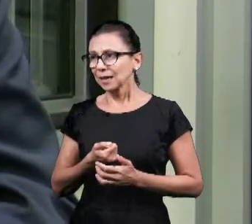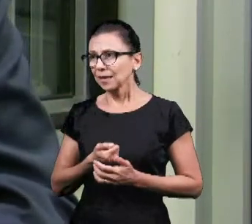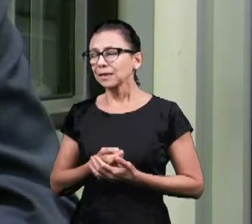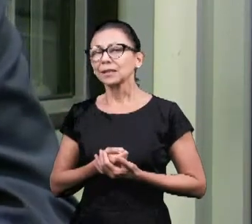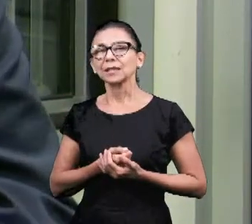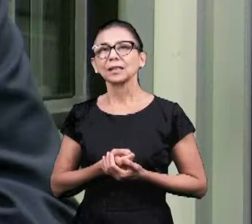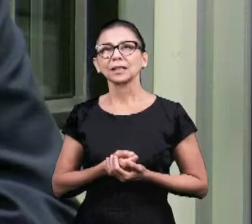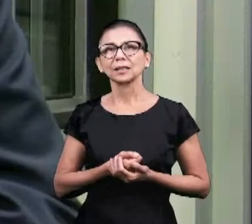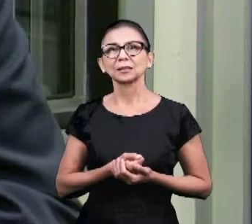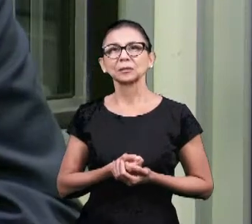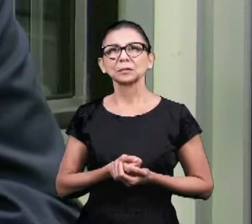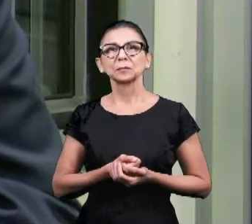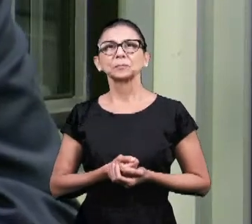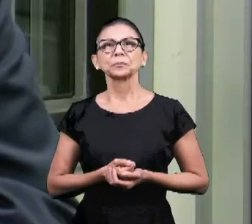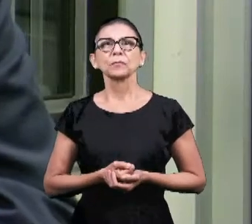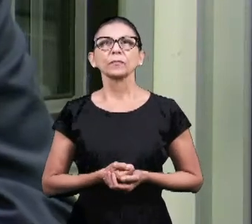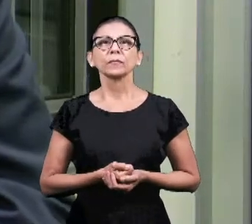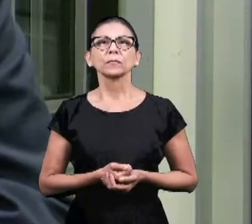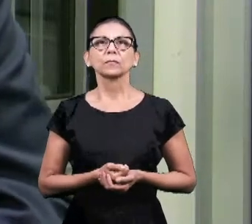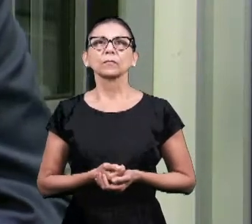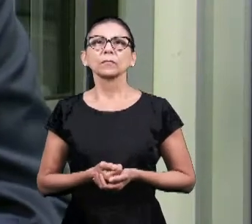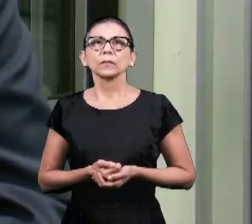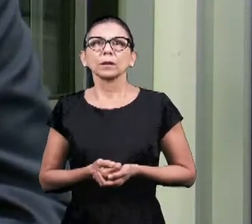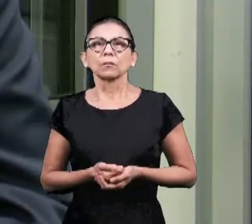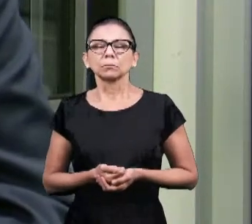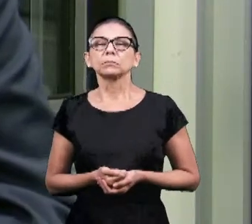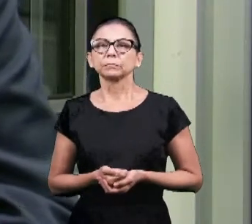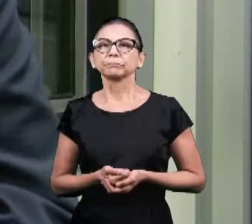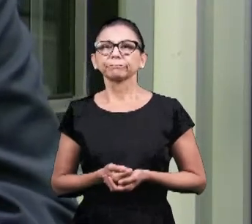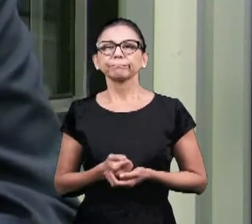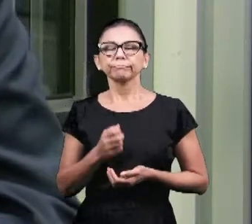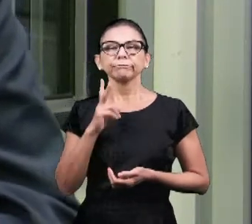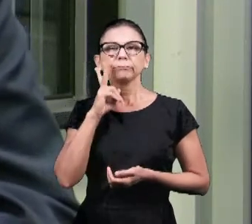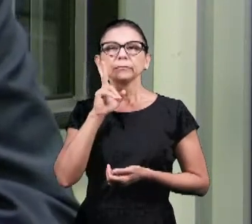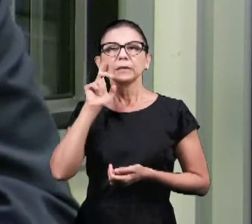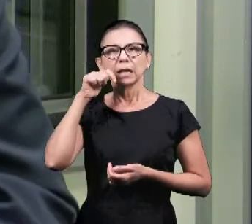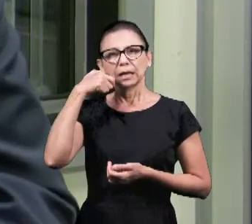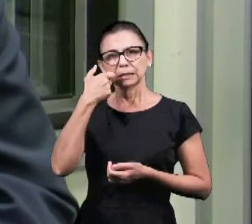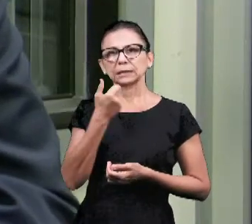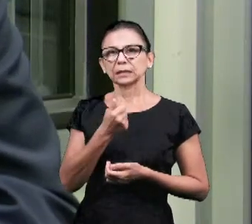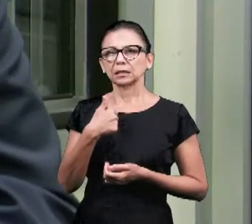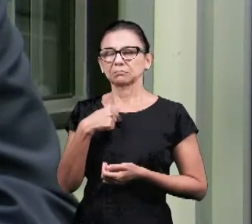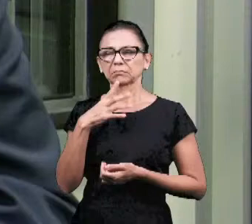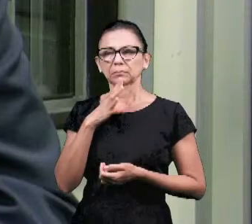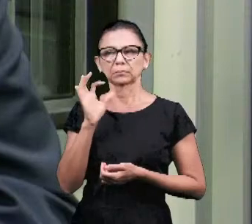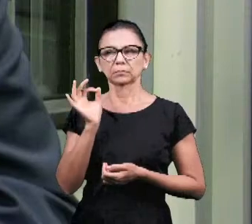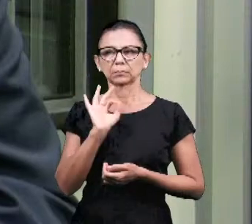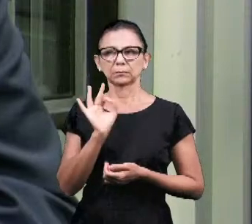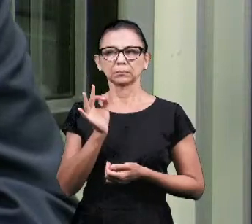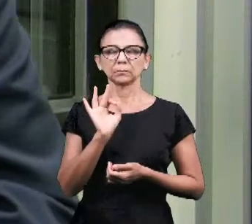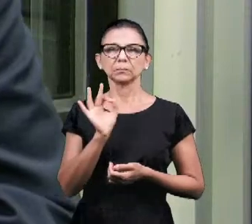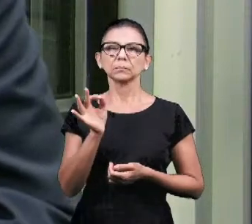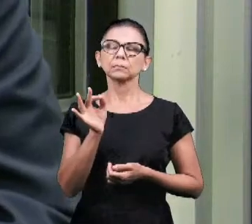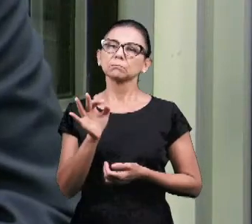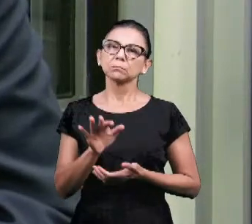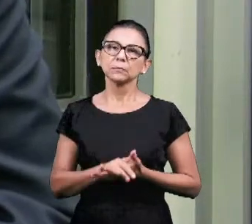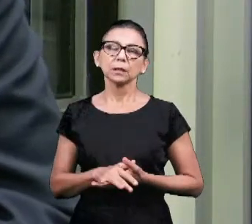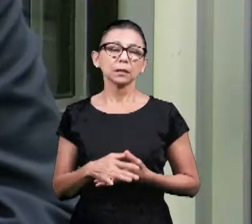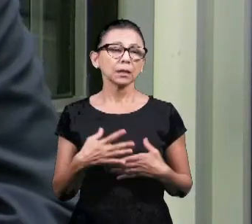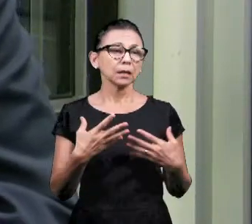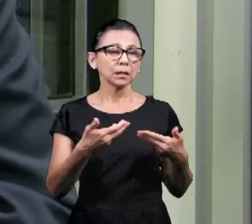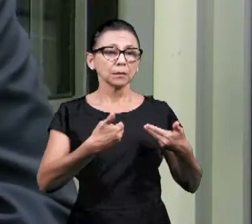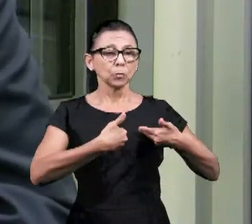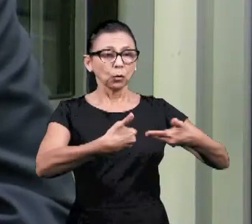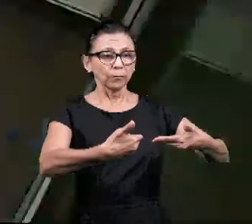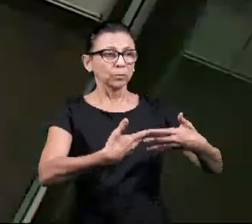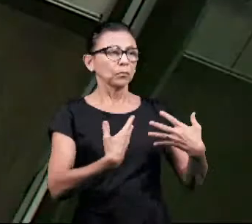igreja. Eu pensei que era isso. Mas a ceia mesmo do Senhor, que eu não conhecia. E fui à igreja com ele. Mas